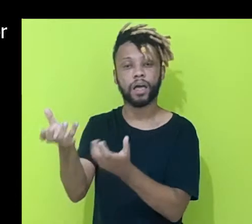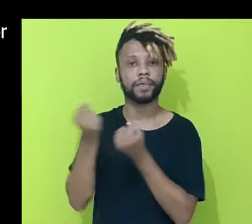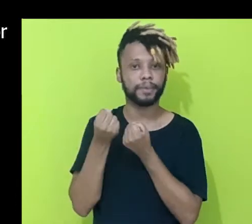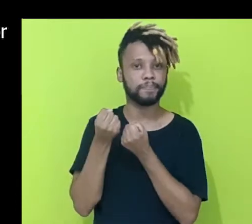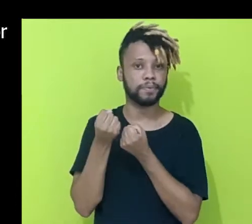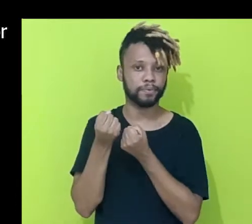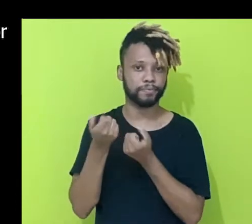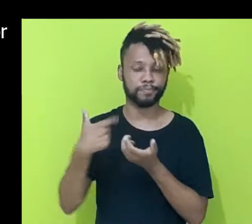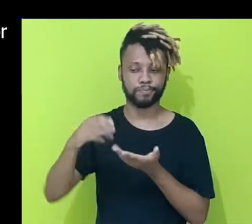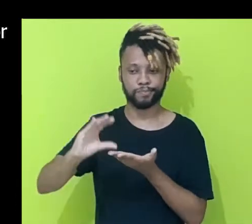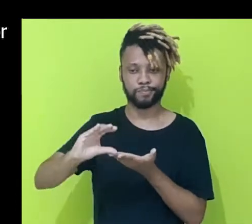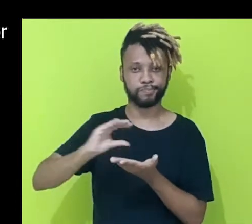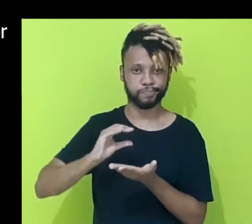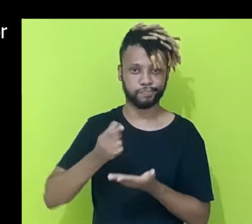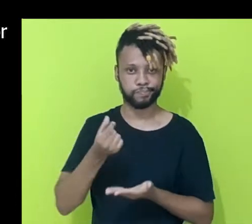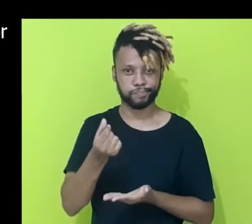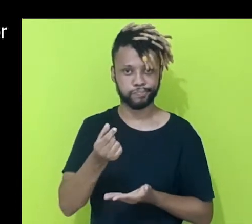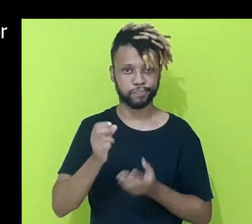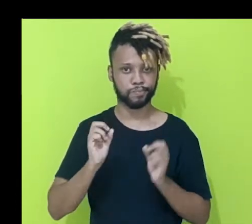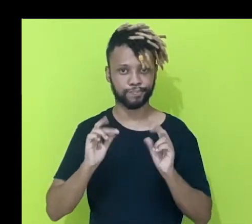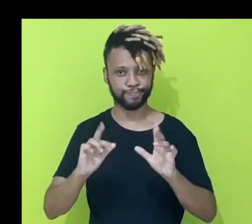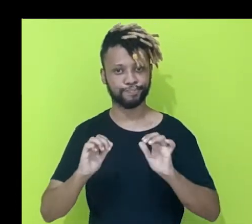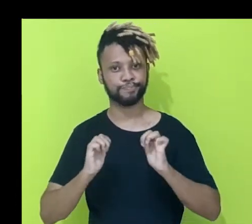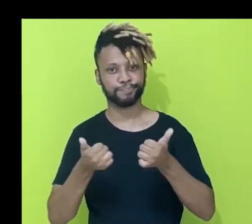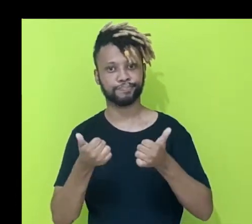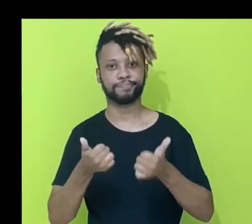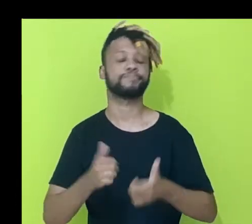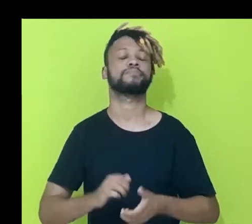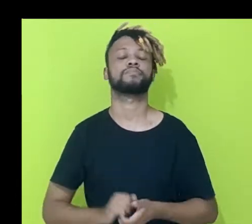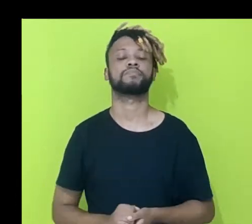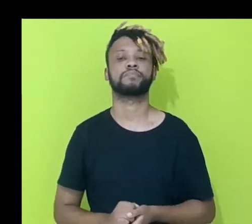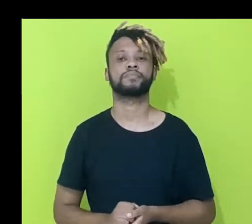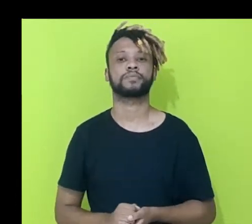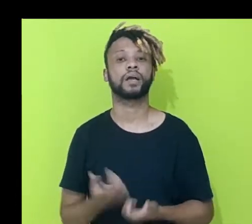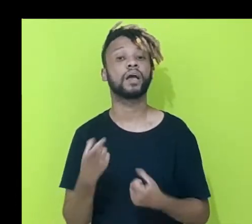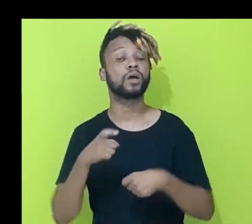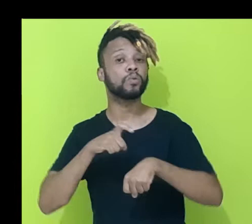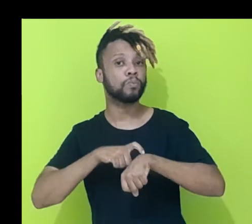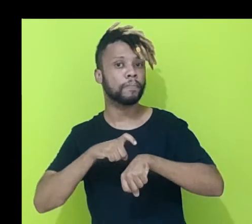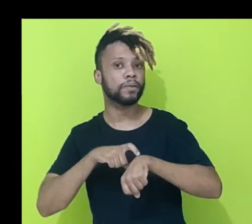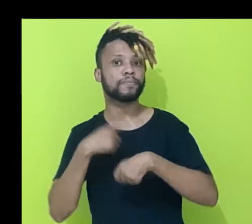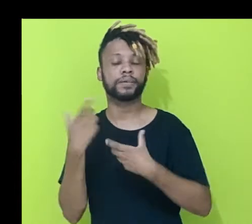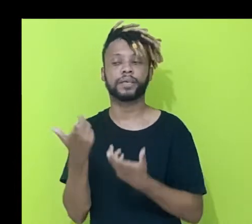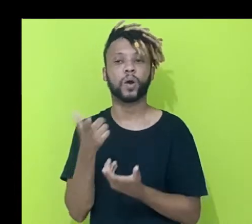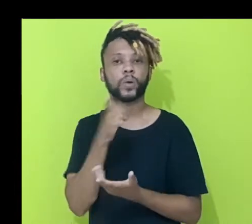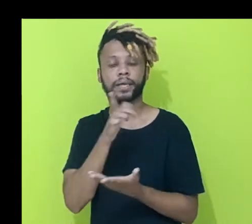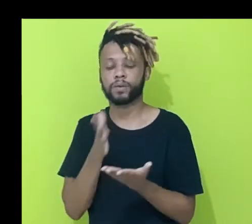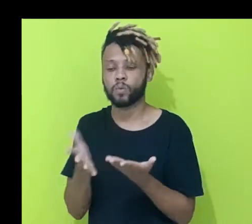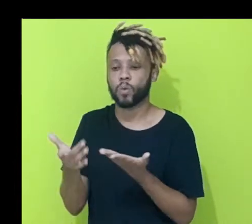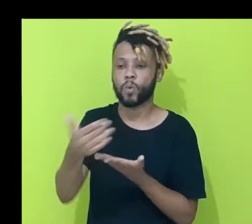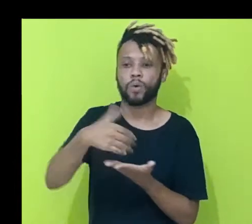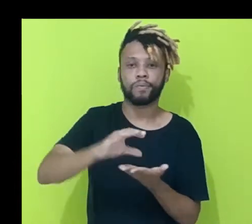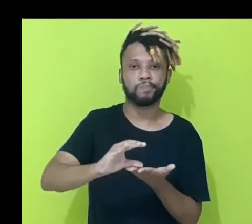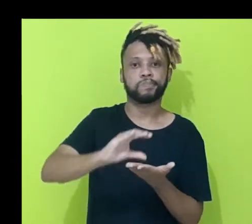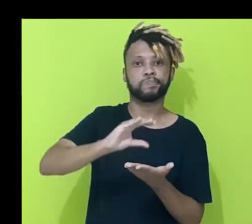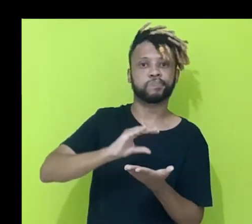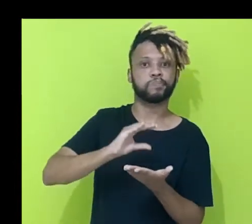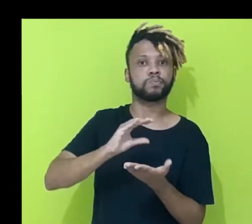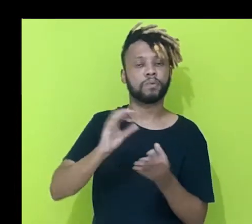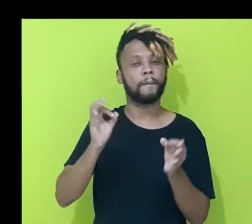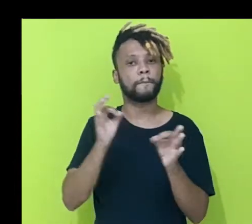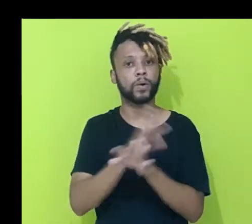tá? E quando você capta o suficiente para executar o projeto, você solicita a